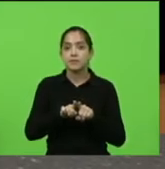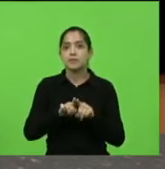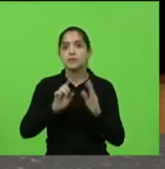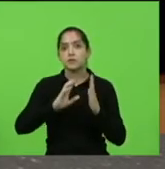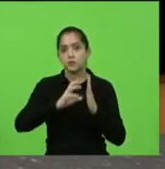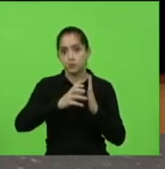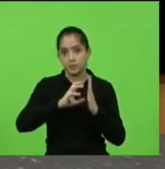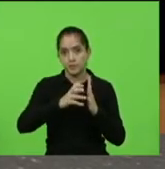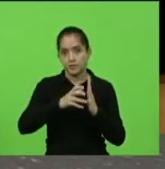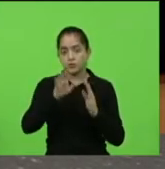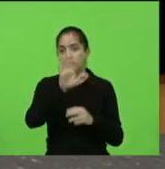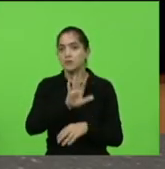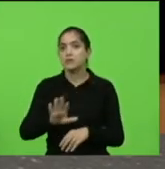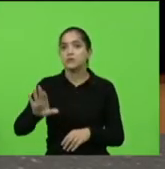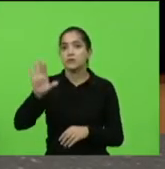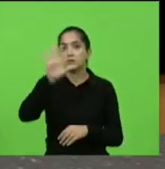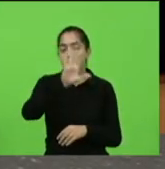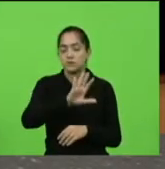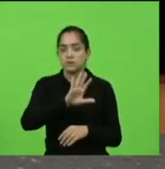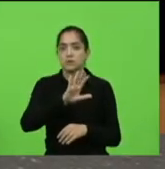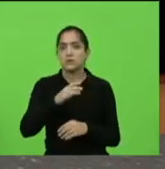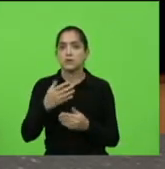nível nacional, quando foi